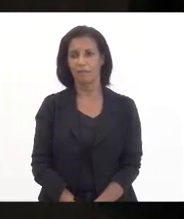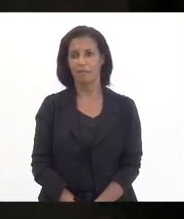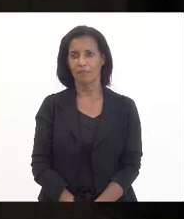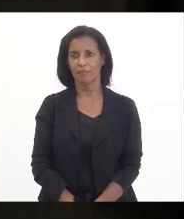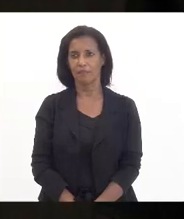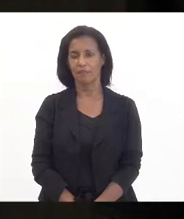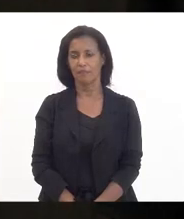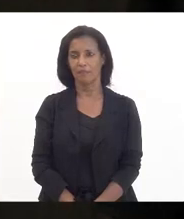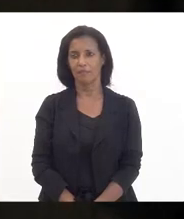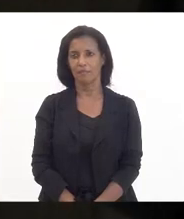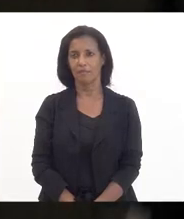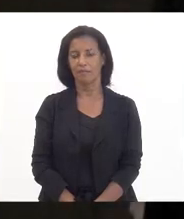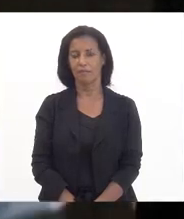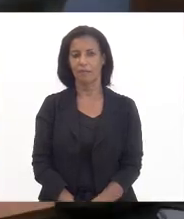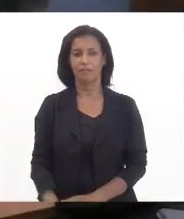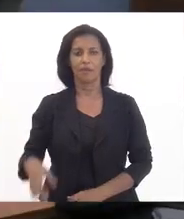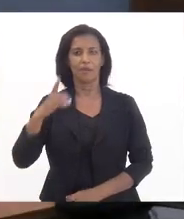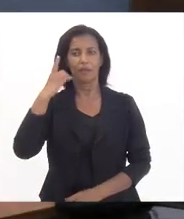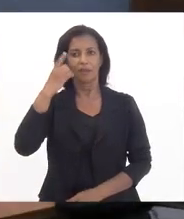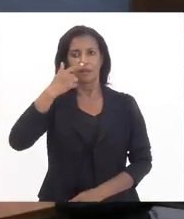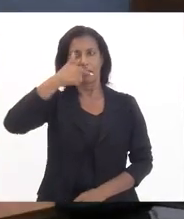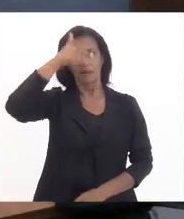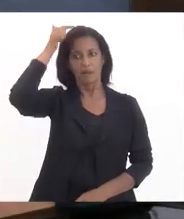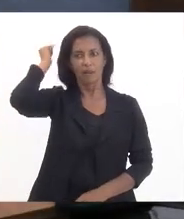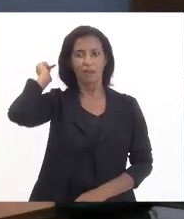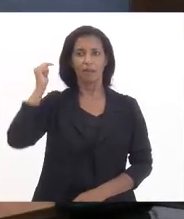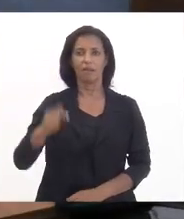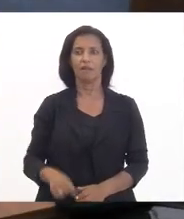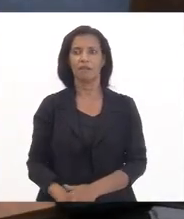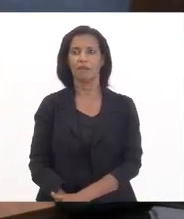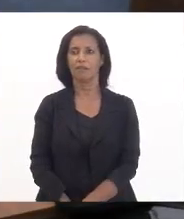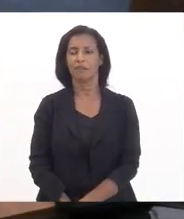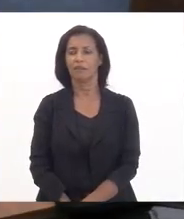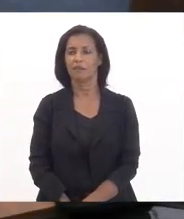aqui, por favor. Deputado Luiz. Senhor presidente,